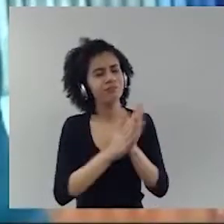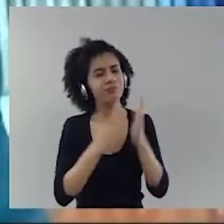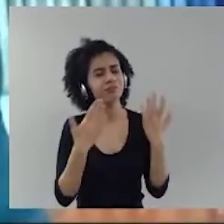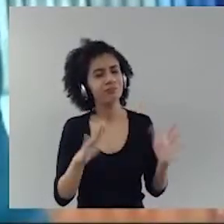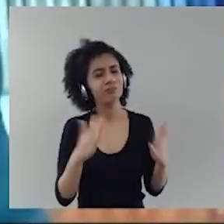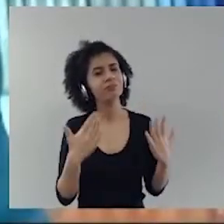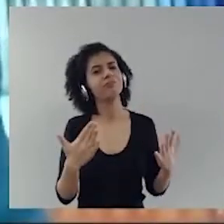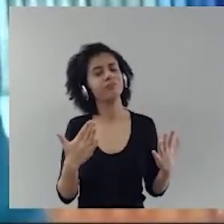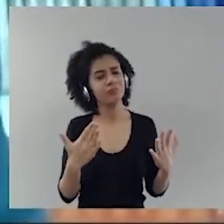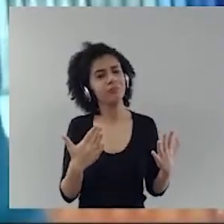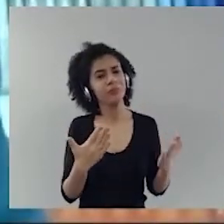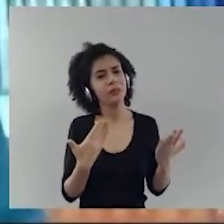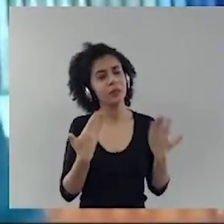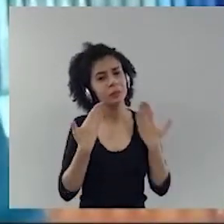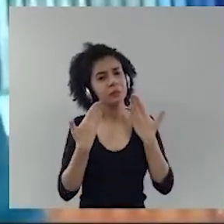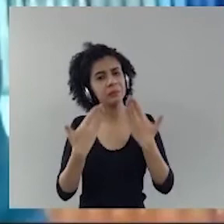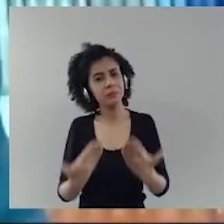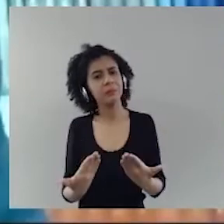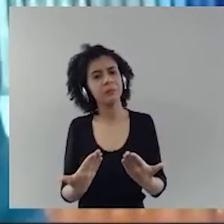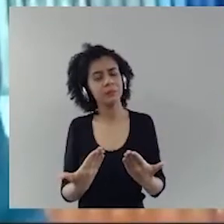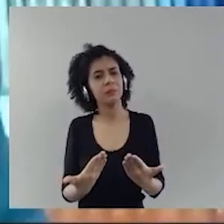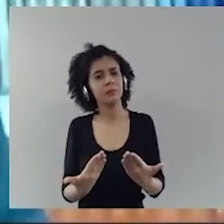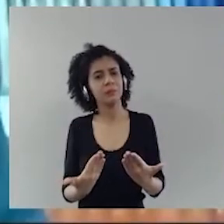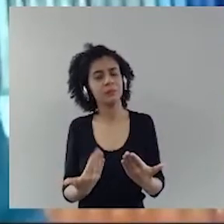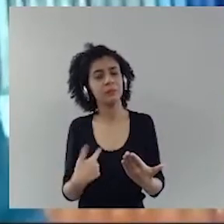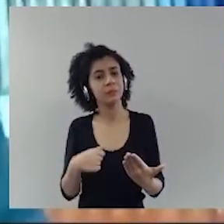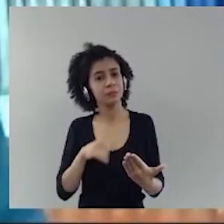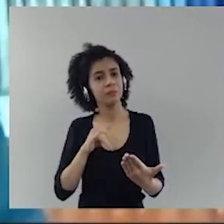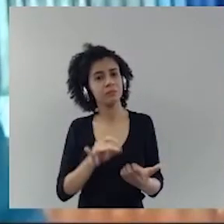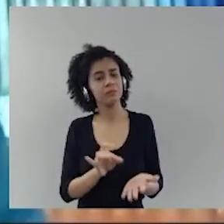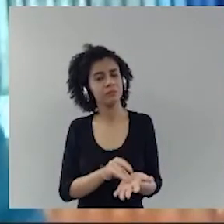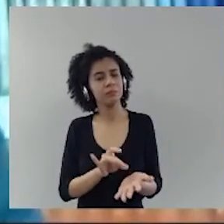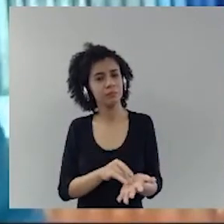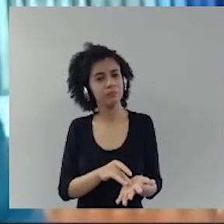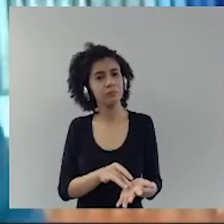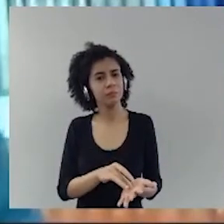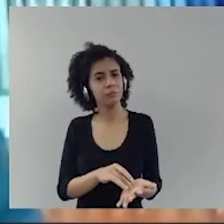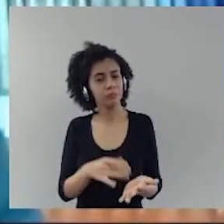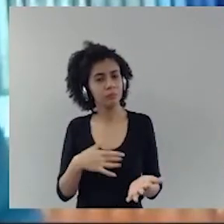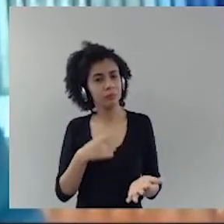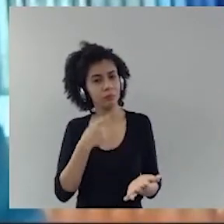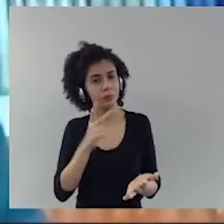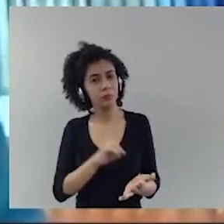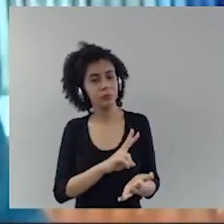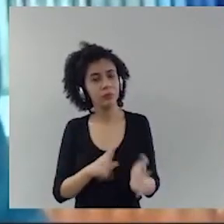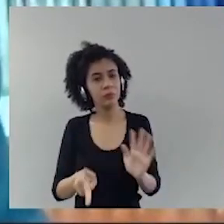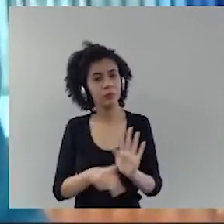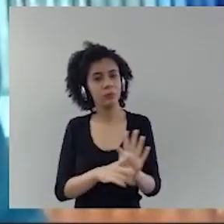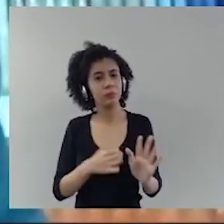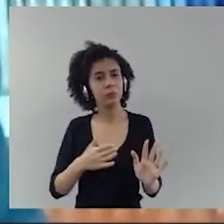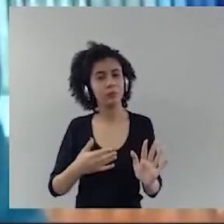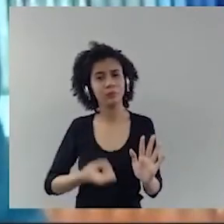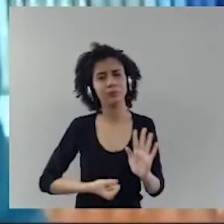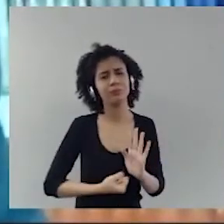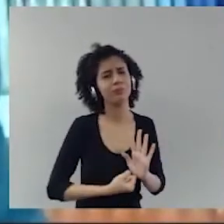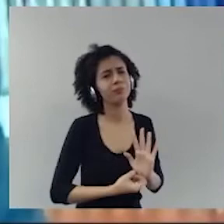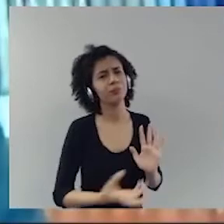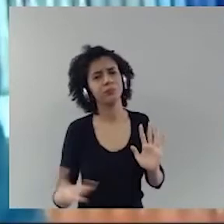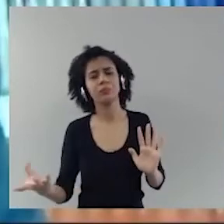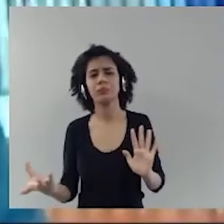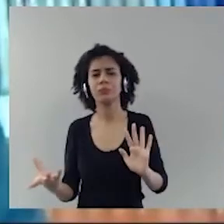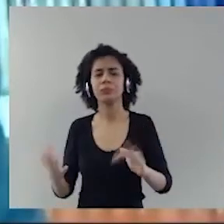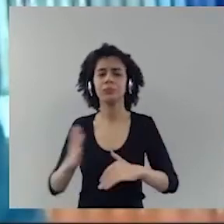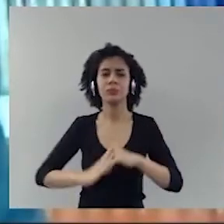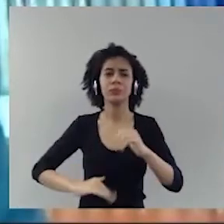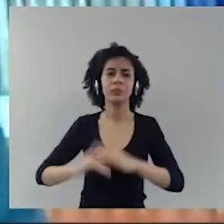pela sua apresentação tio e e assim alo em nome dos milhares de